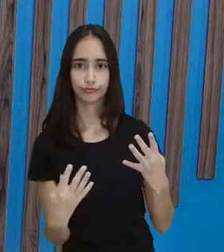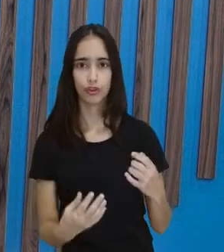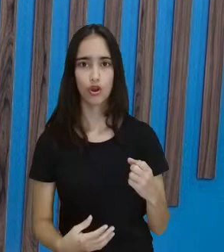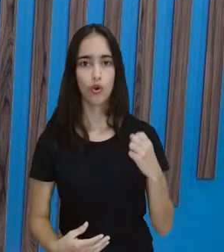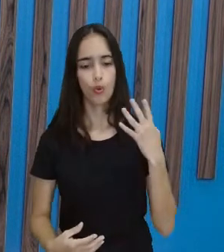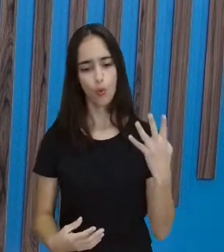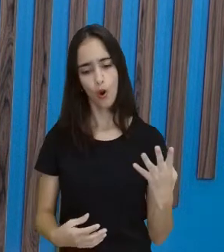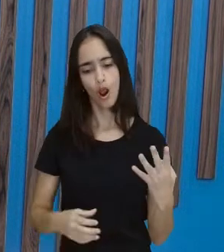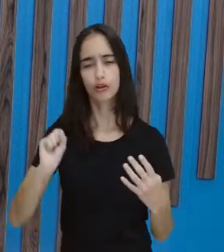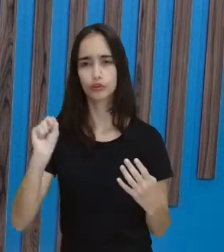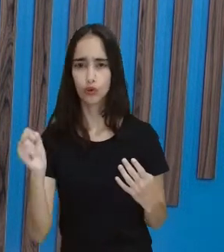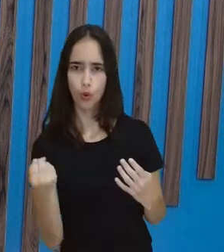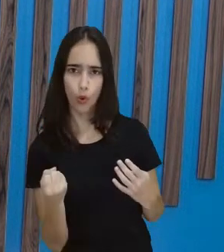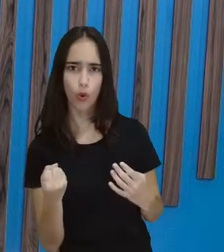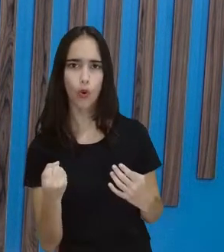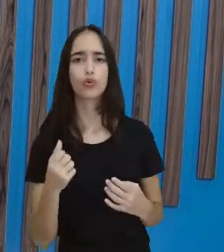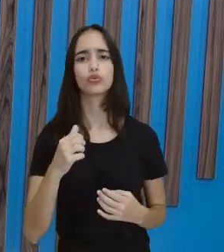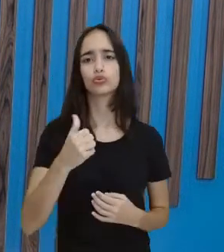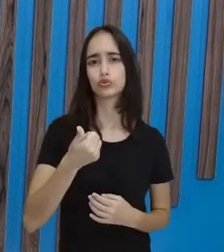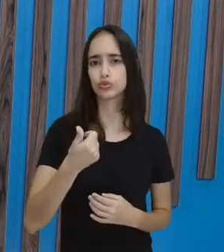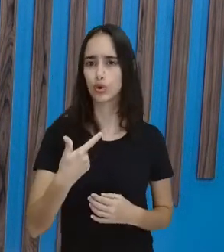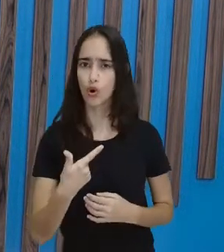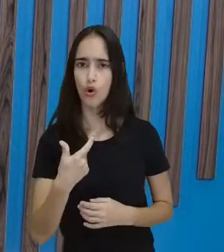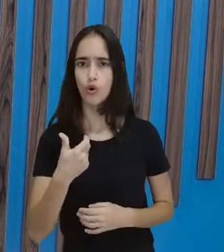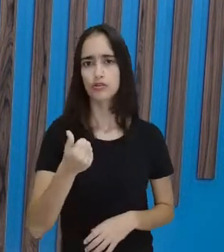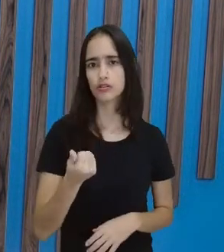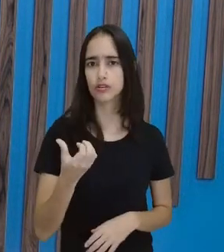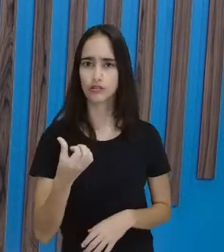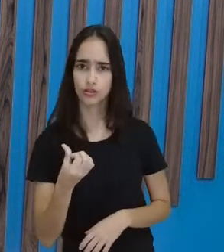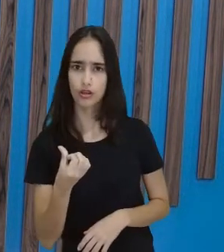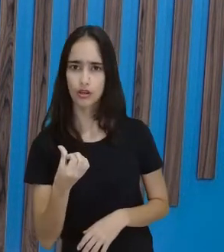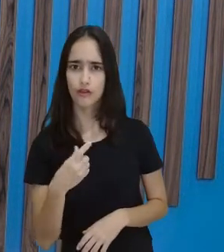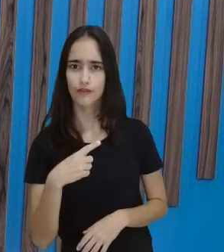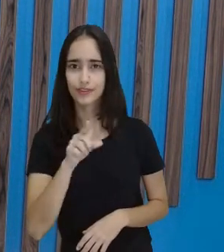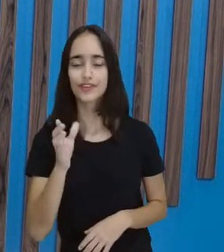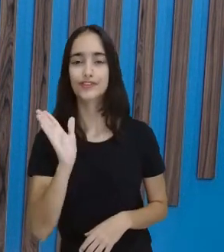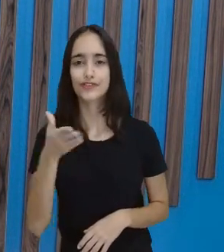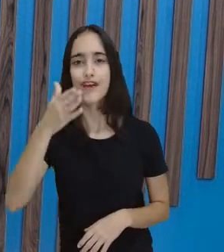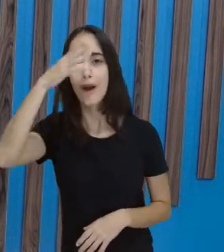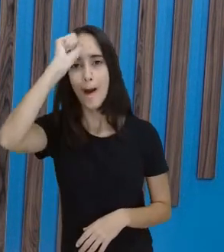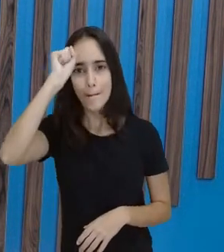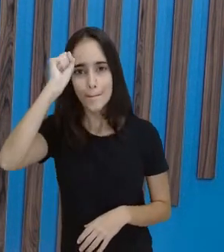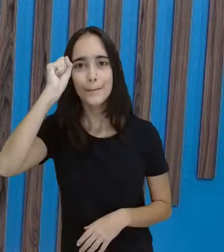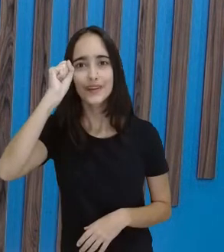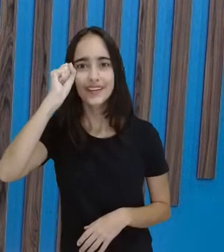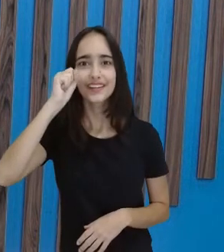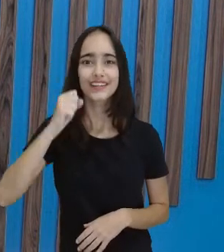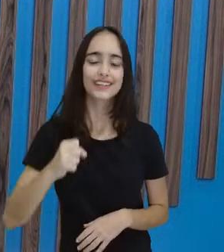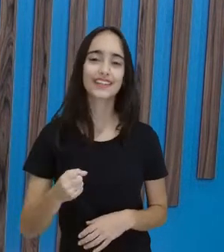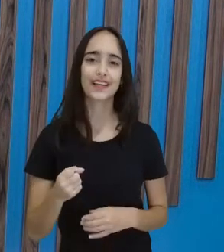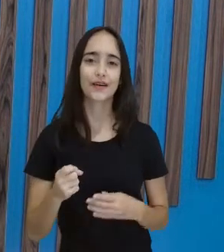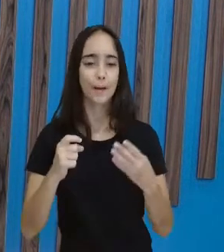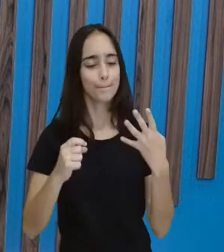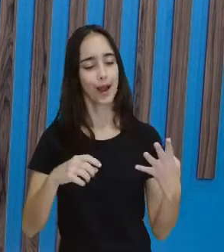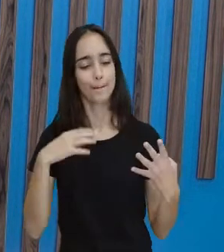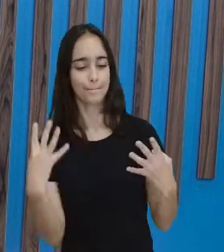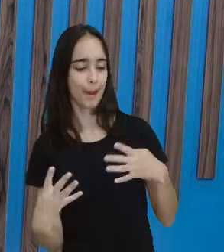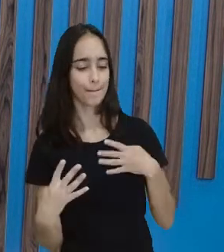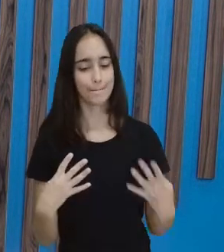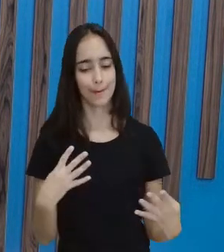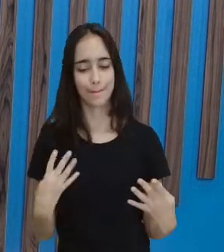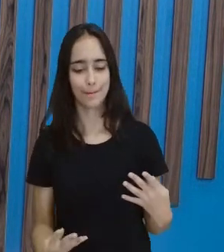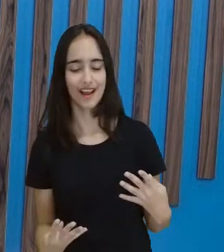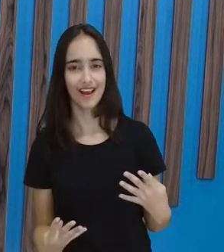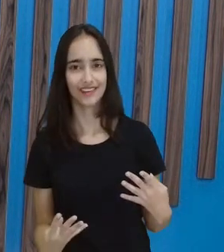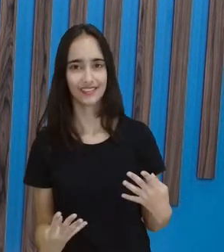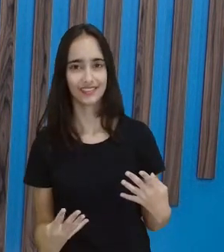12, 16. Estou contando aqui, ó, de 4 em 4. Já aprenderam a contar de 4 em 4? 16 mais 4,